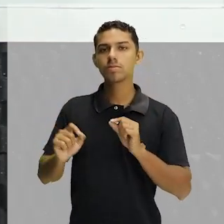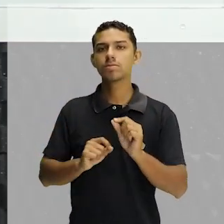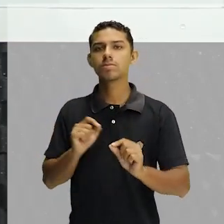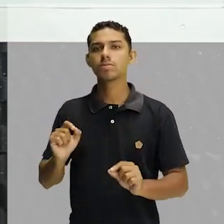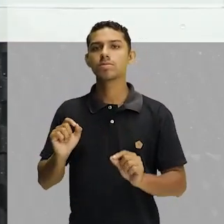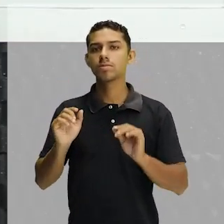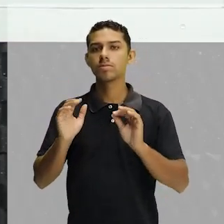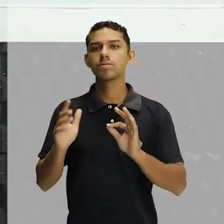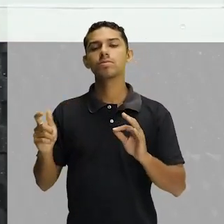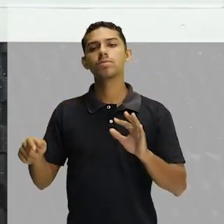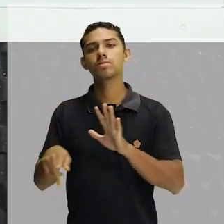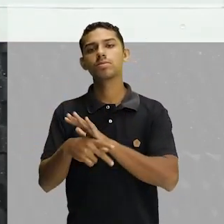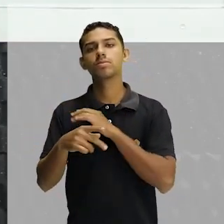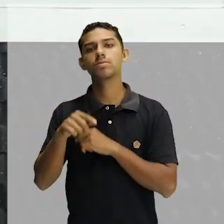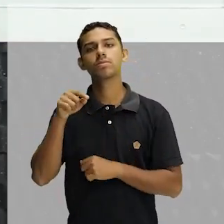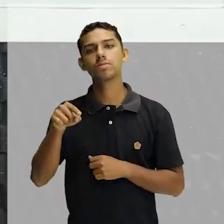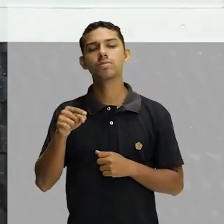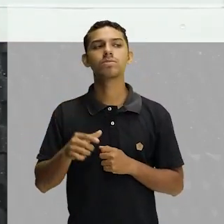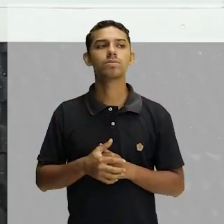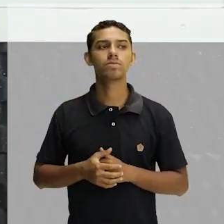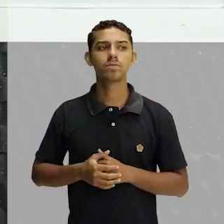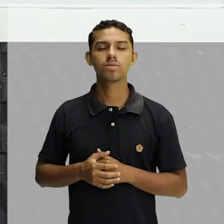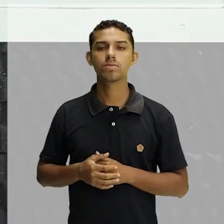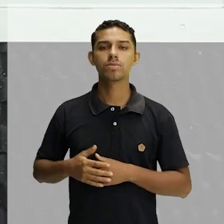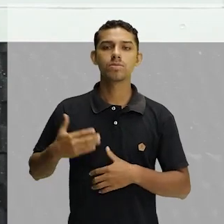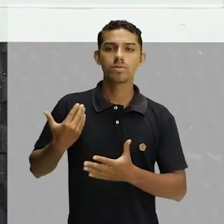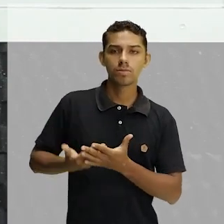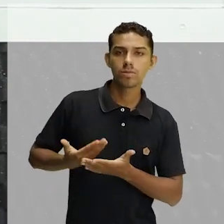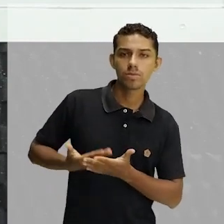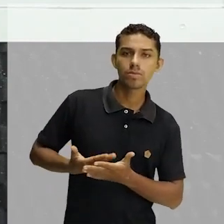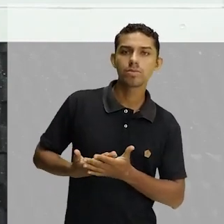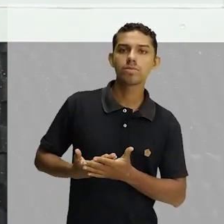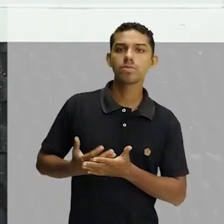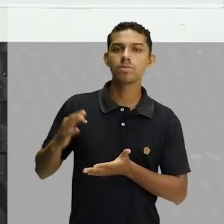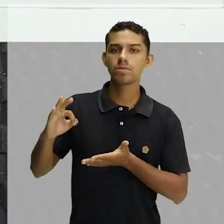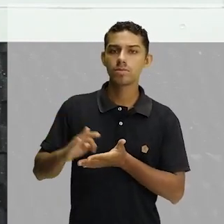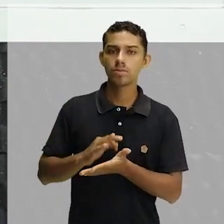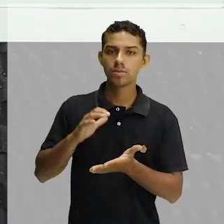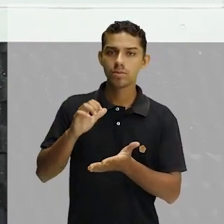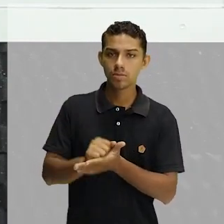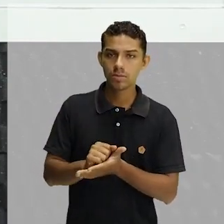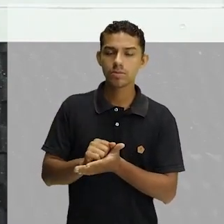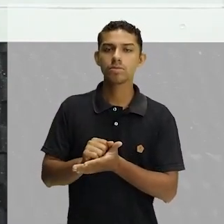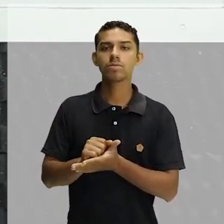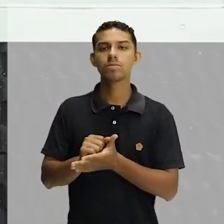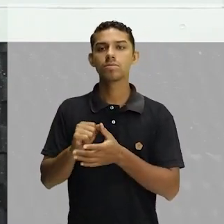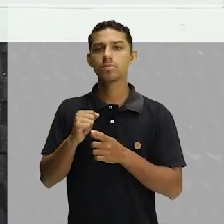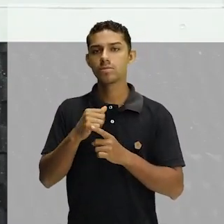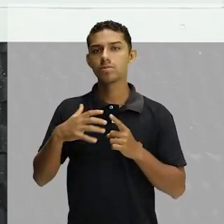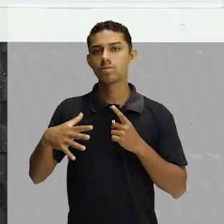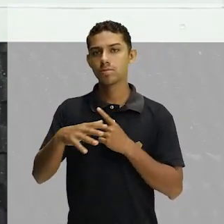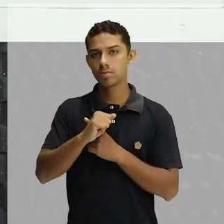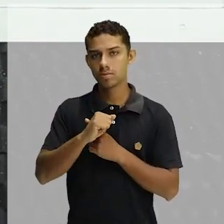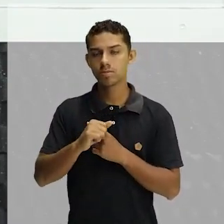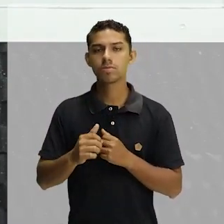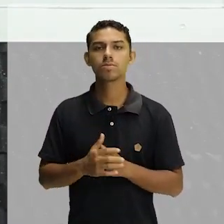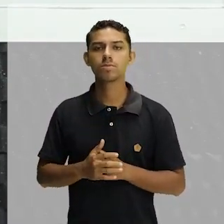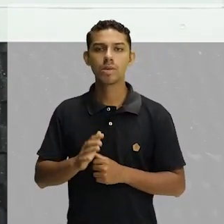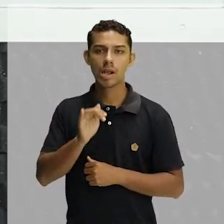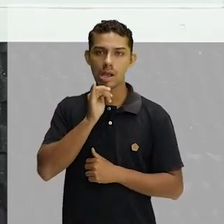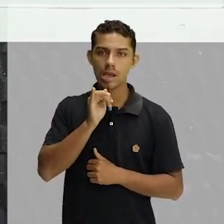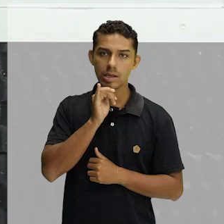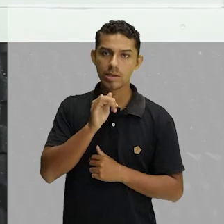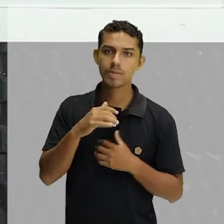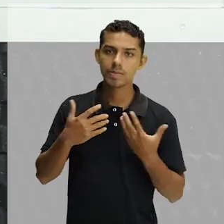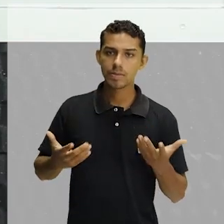vão se debruçar sobre o estudo deste contrato social, ok? Nós temos aqui, por